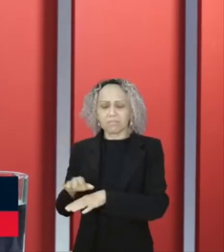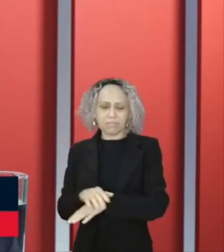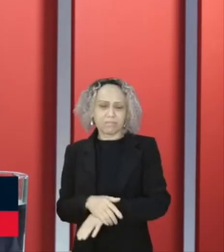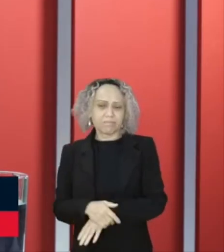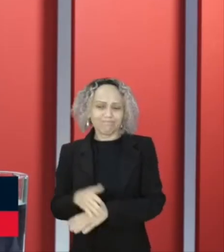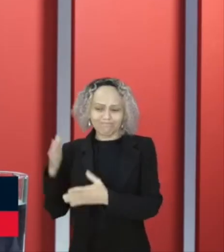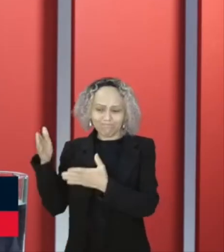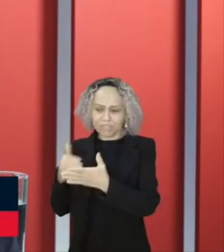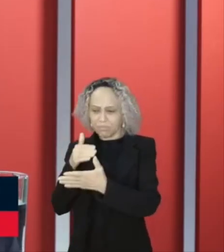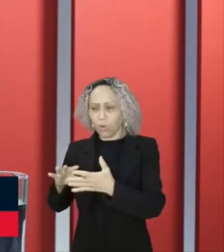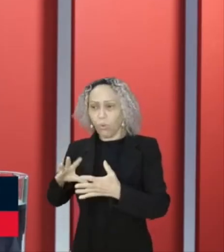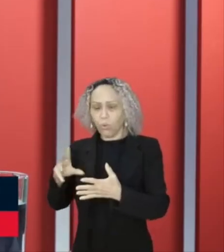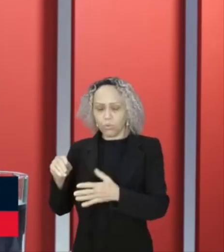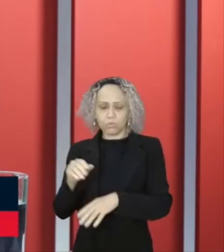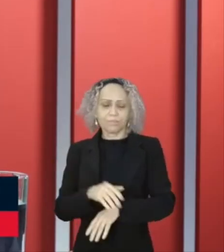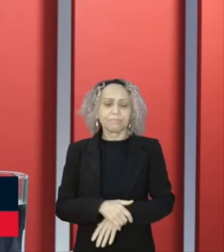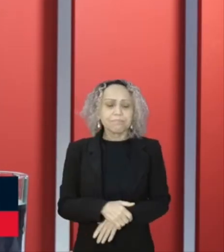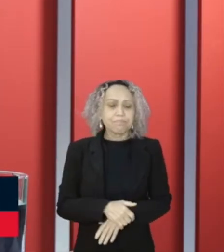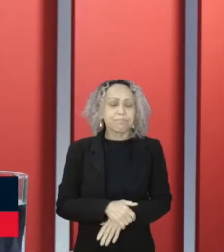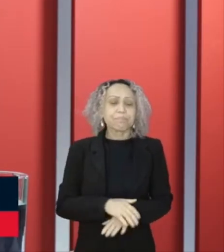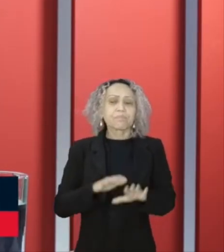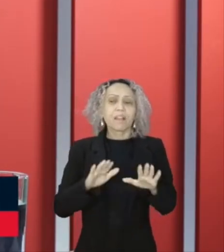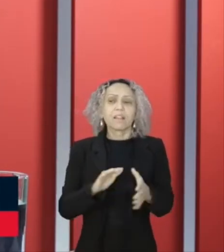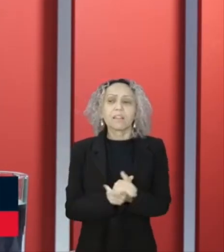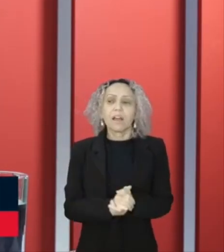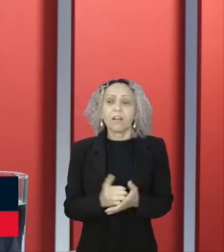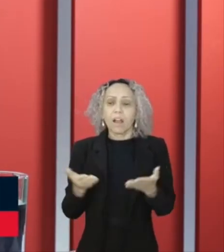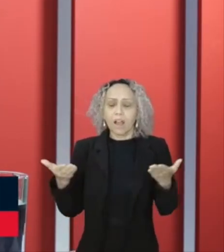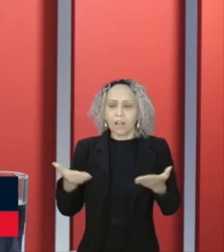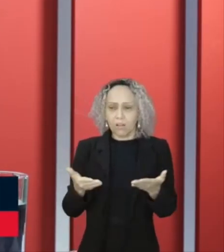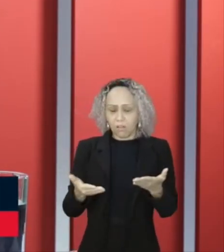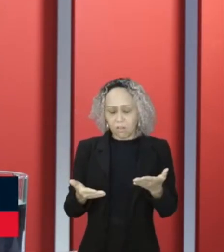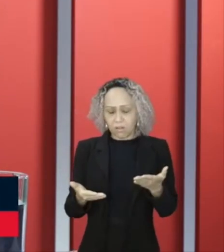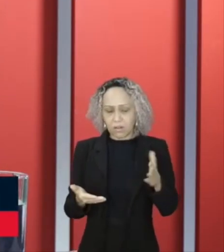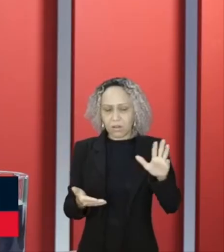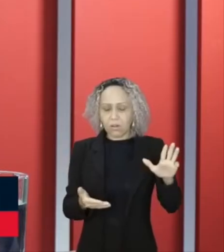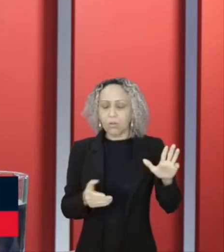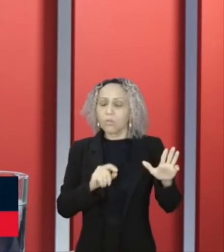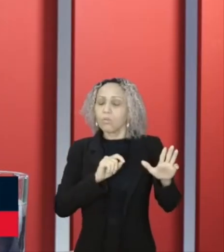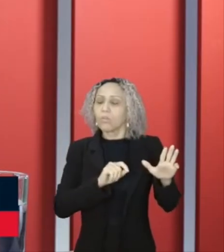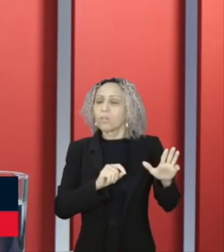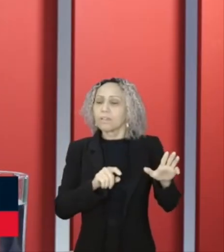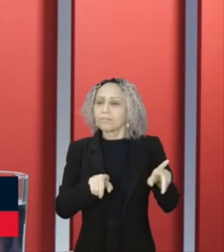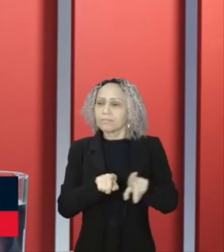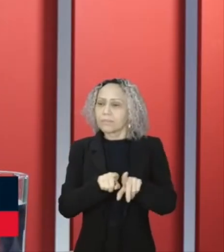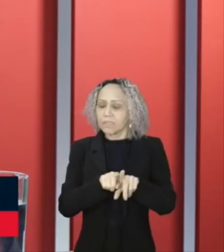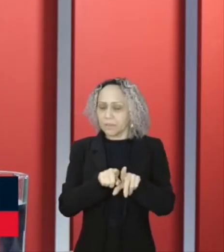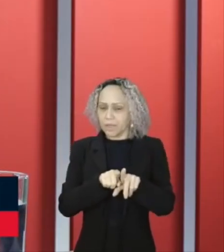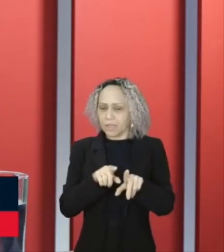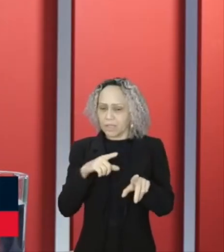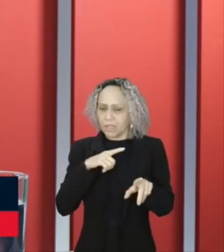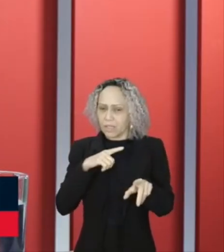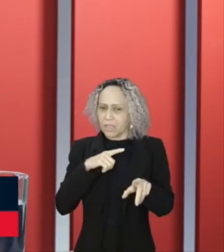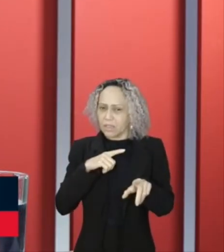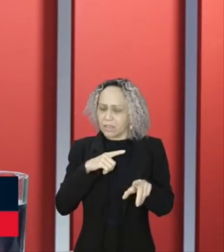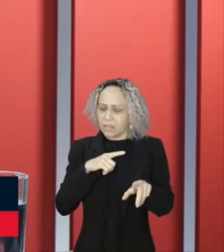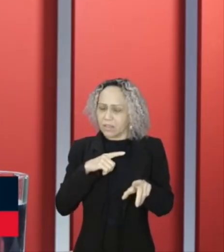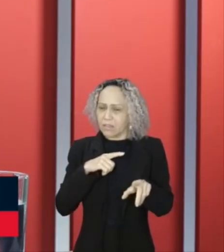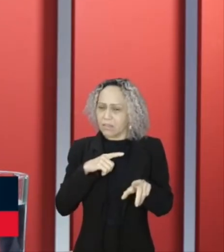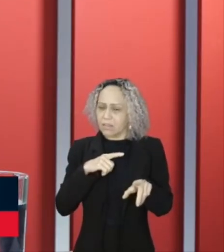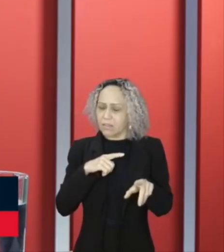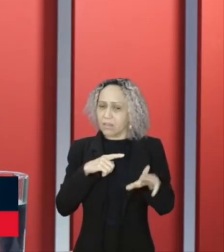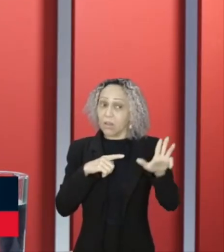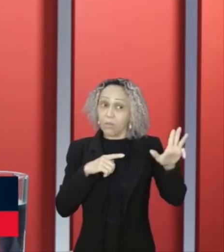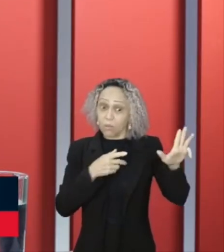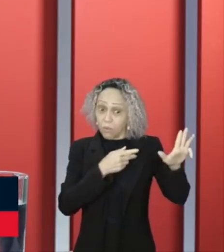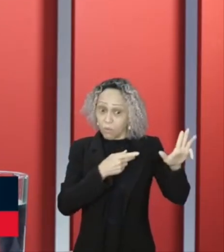desse instrumento. E fechou agora também no Fórum Interconselhos. Não foi um evento aberto, foi um evento do presidente com